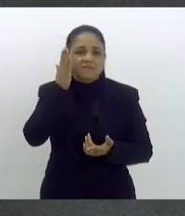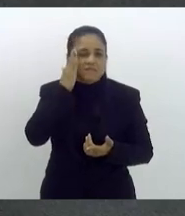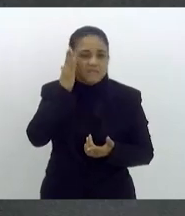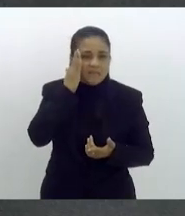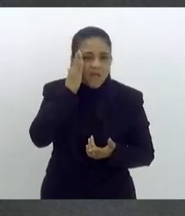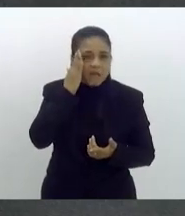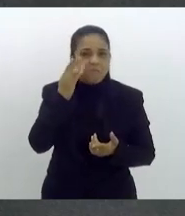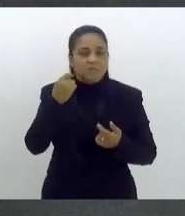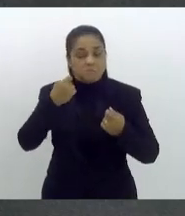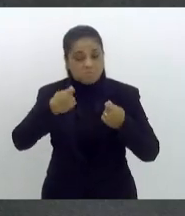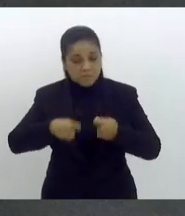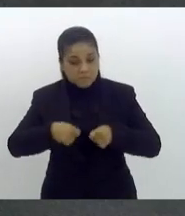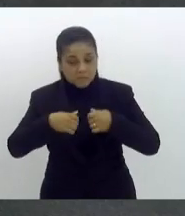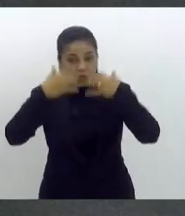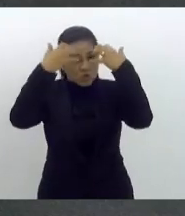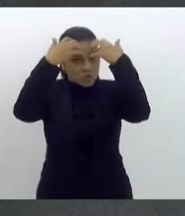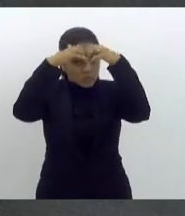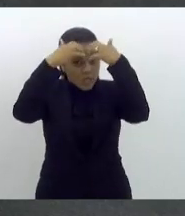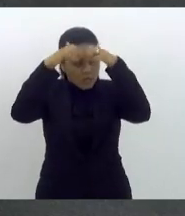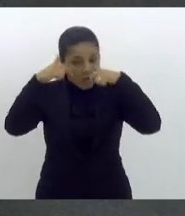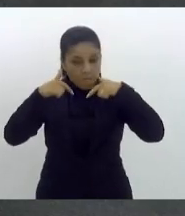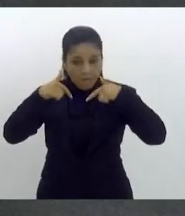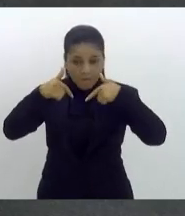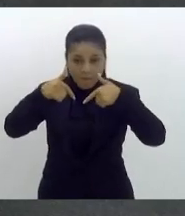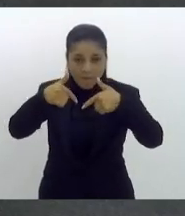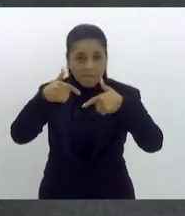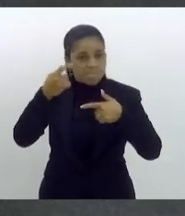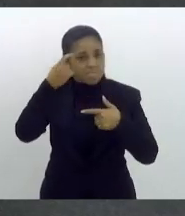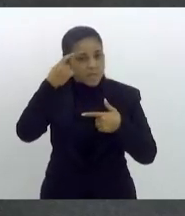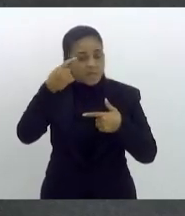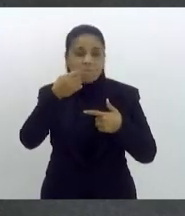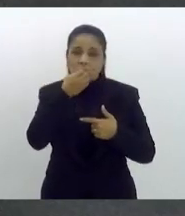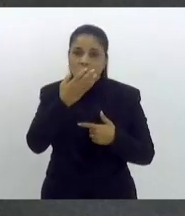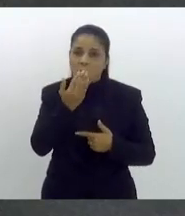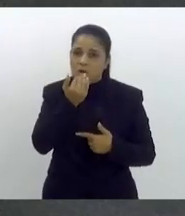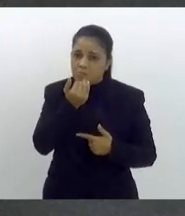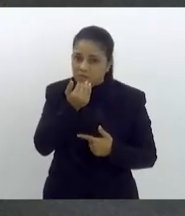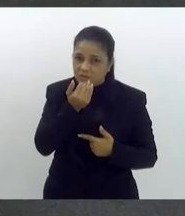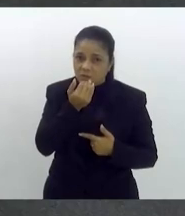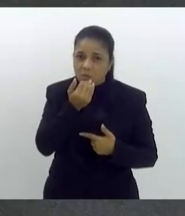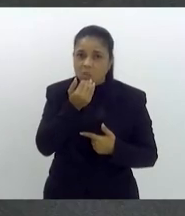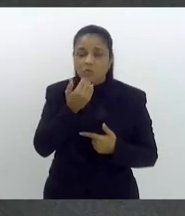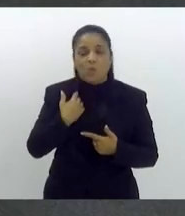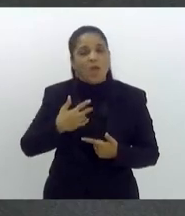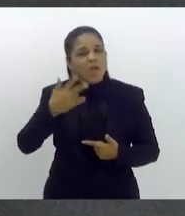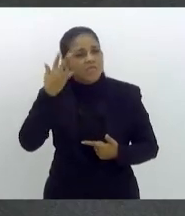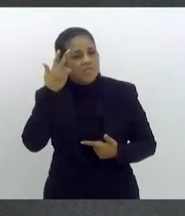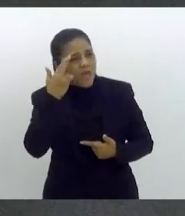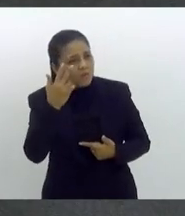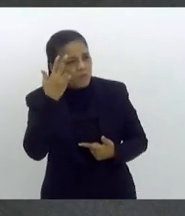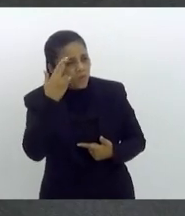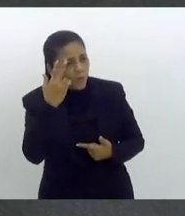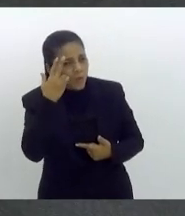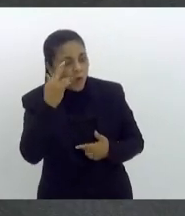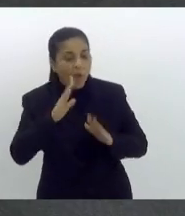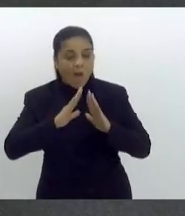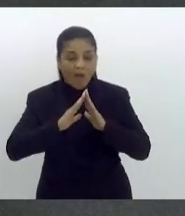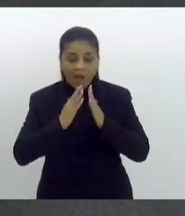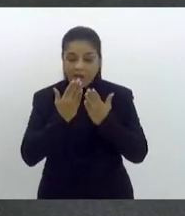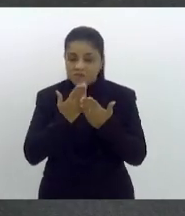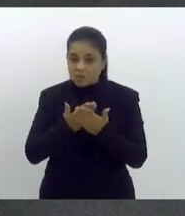para ter um cérebro ativo uma boa alimentação eu acho que nada mais natural do que a própria escola